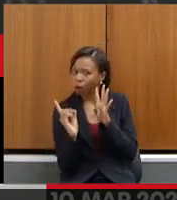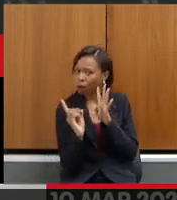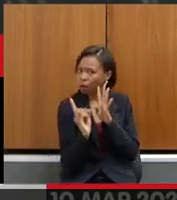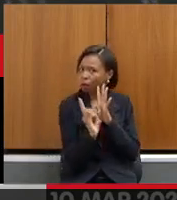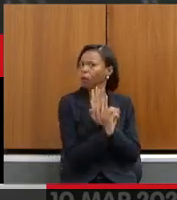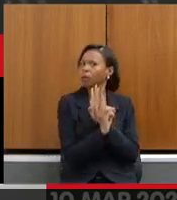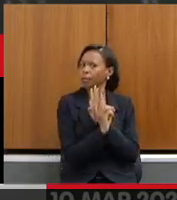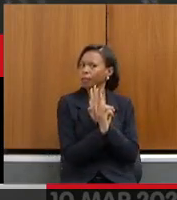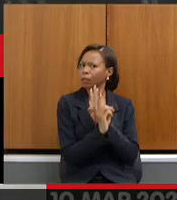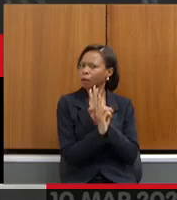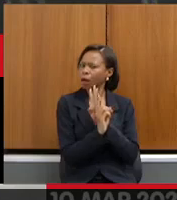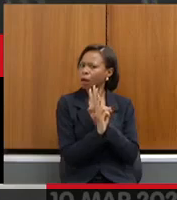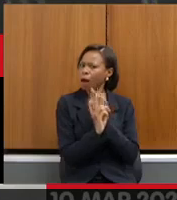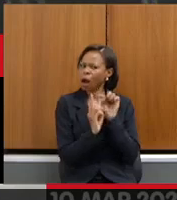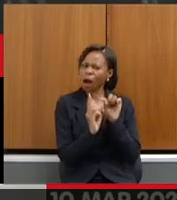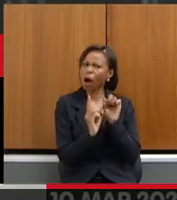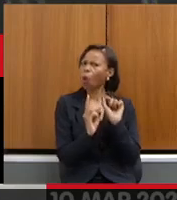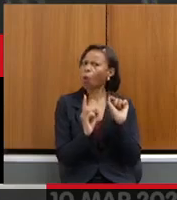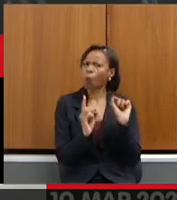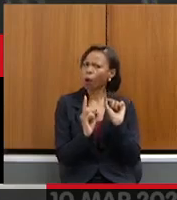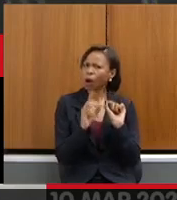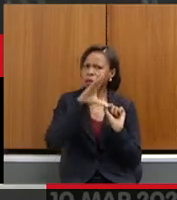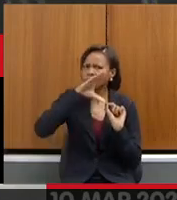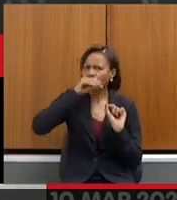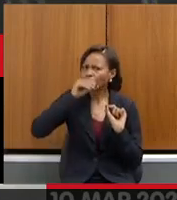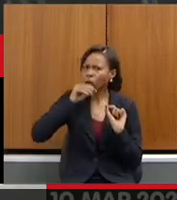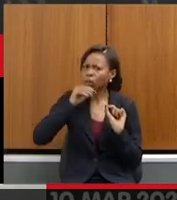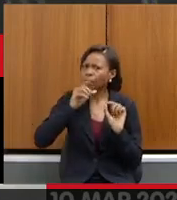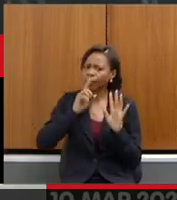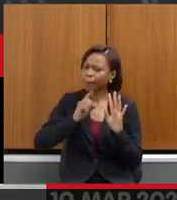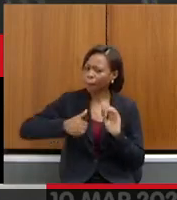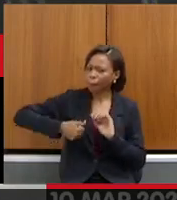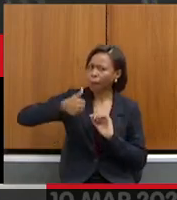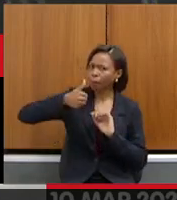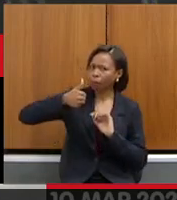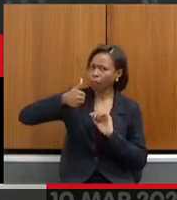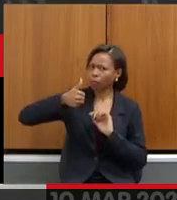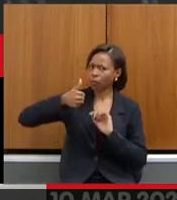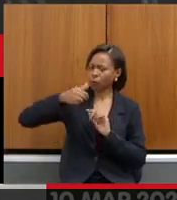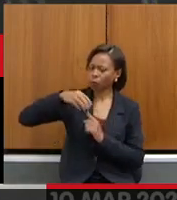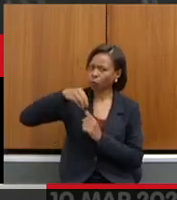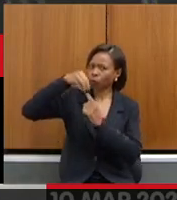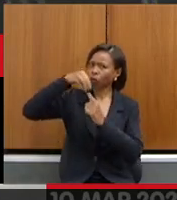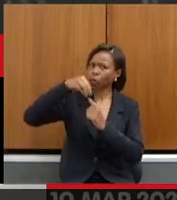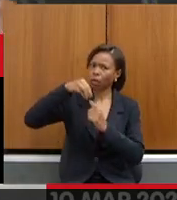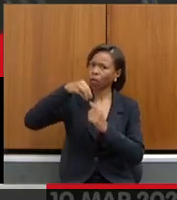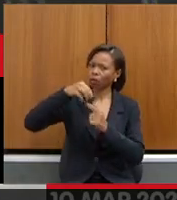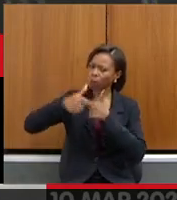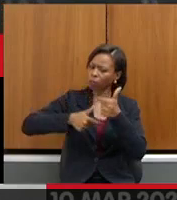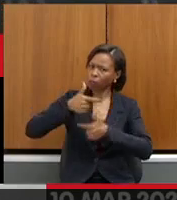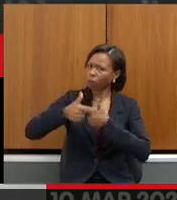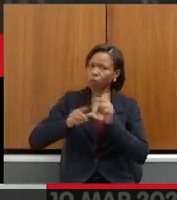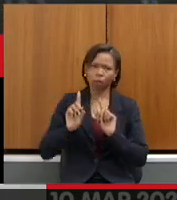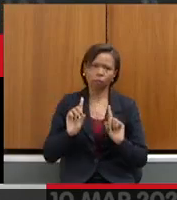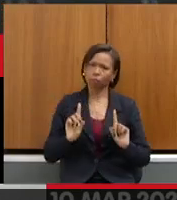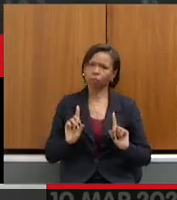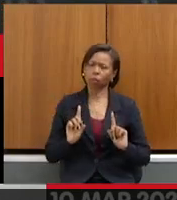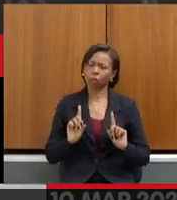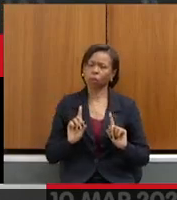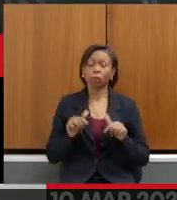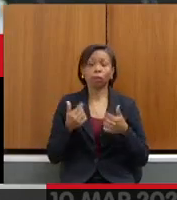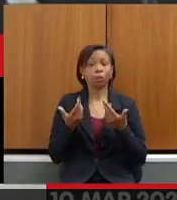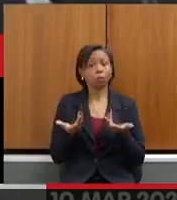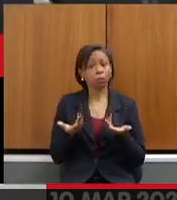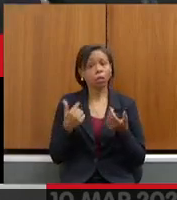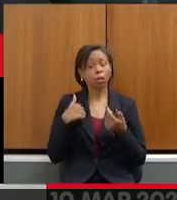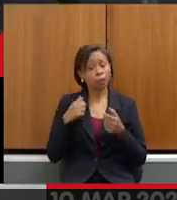há dores que não estão na linha de frente da pandemia e assim faço aqui o